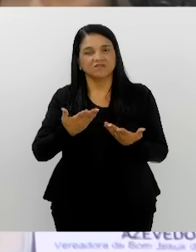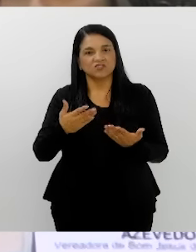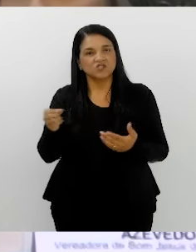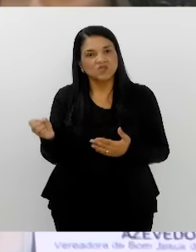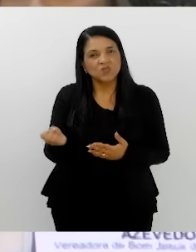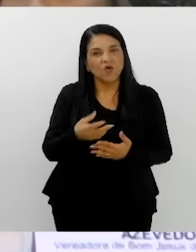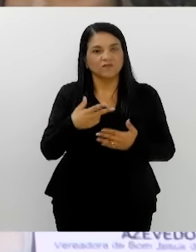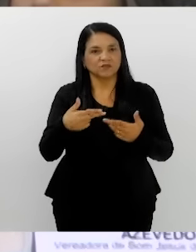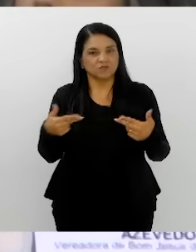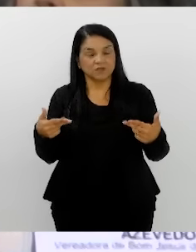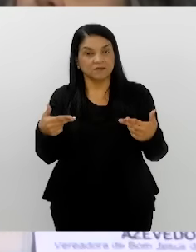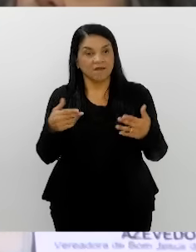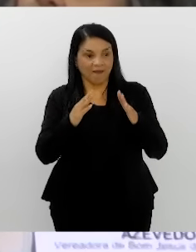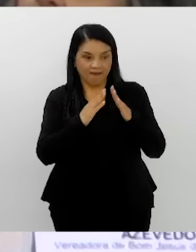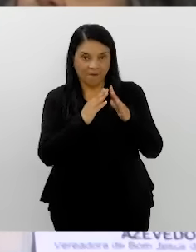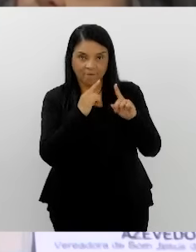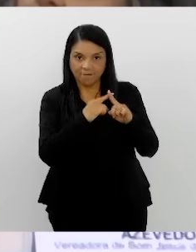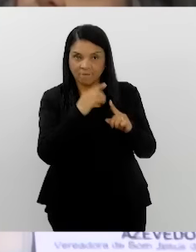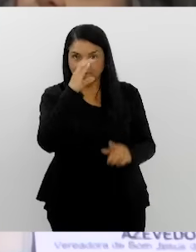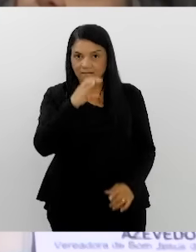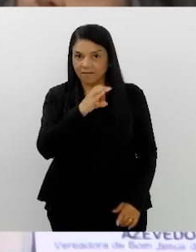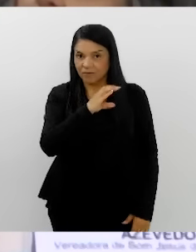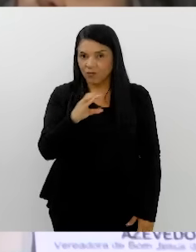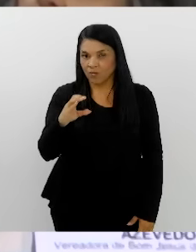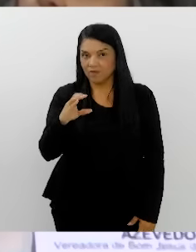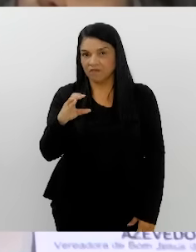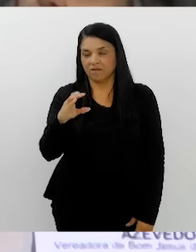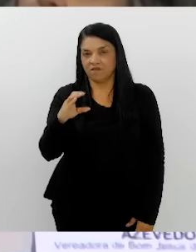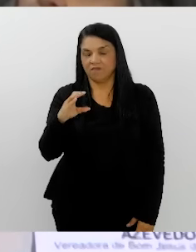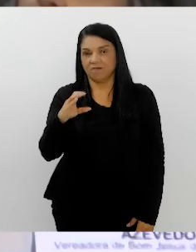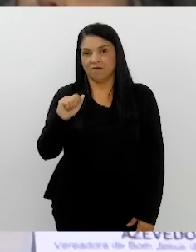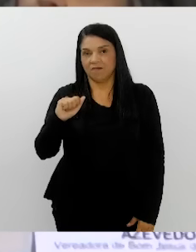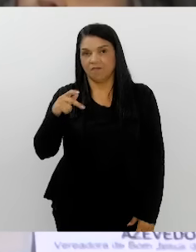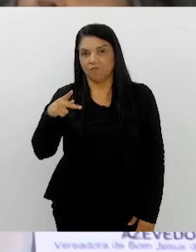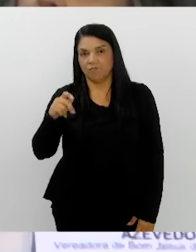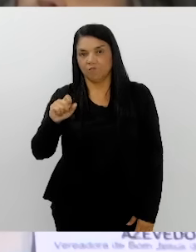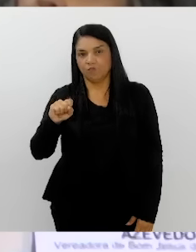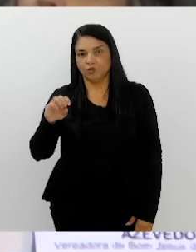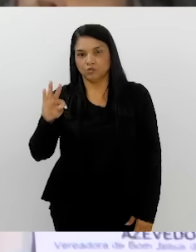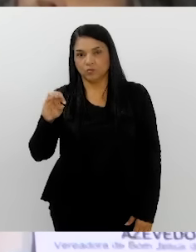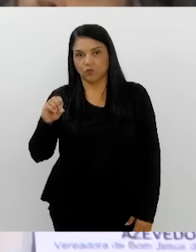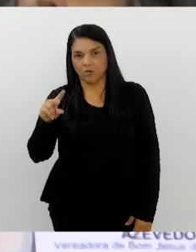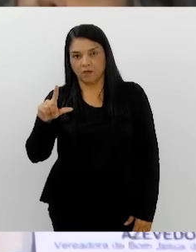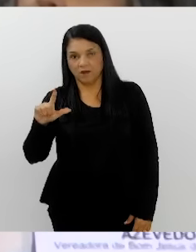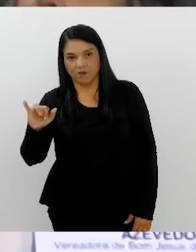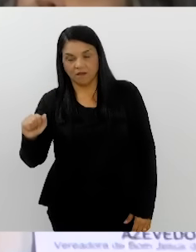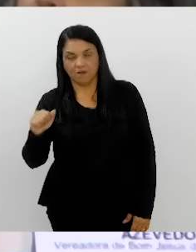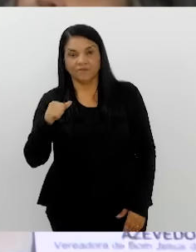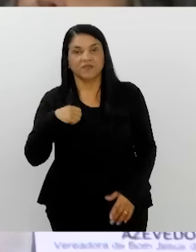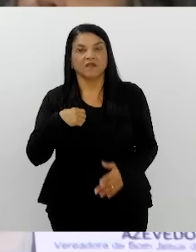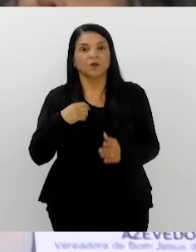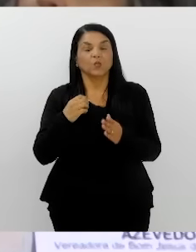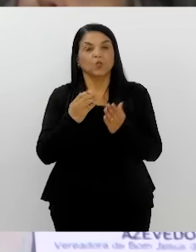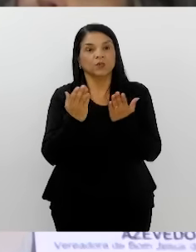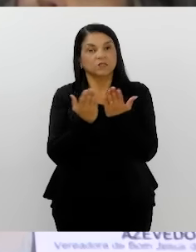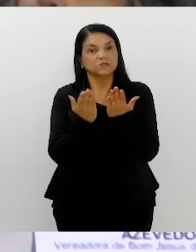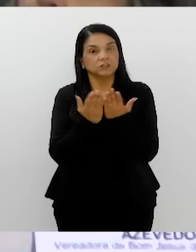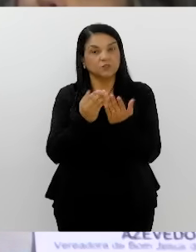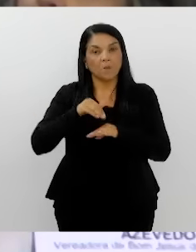Se a Igreja Católica Apostólica Romana, se o cristianismo dura mais de 2000 anos, porque